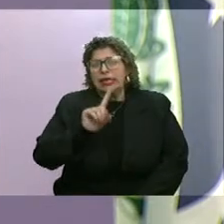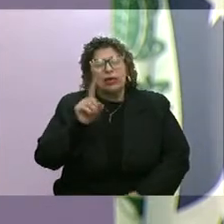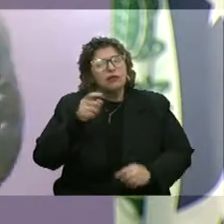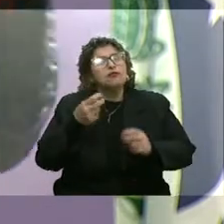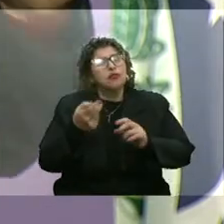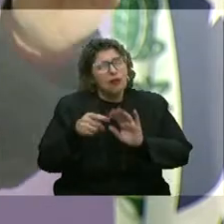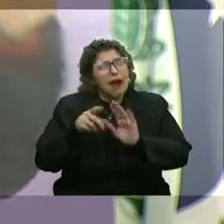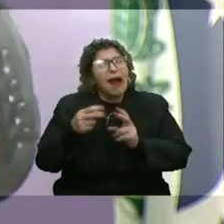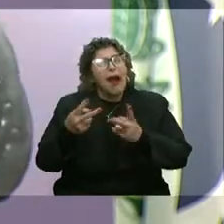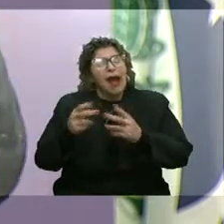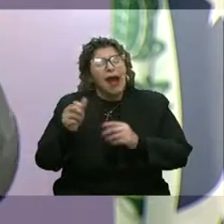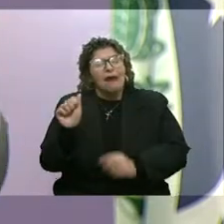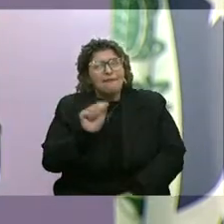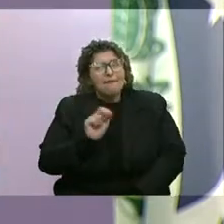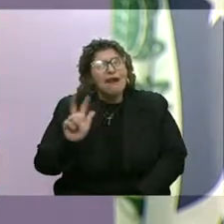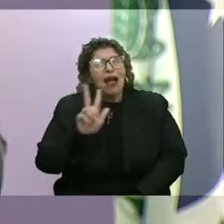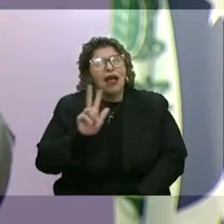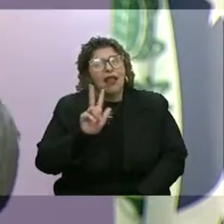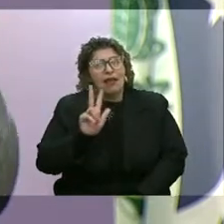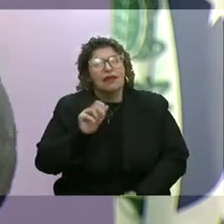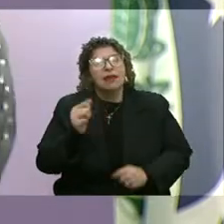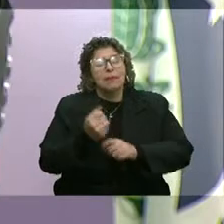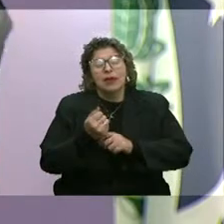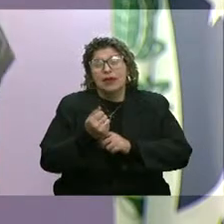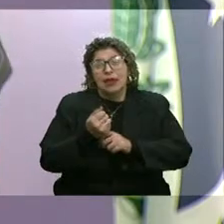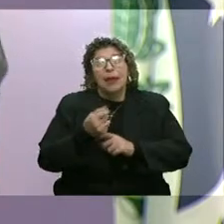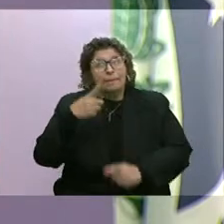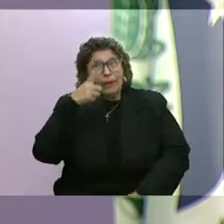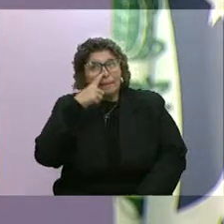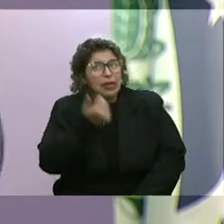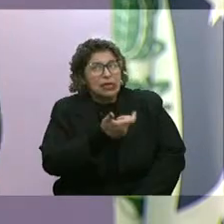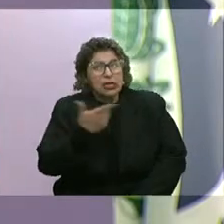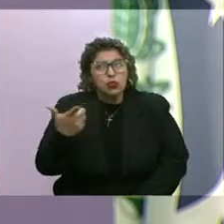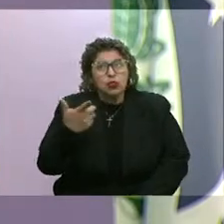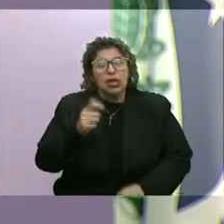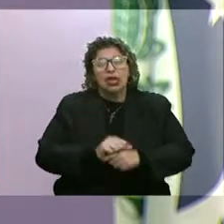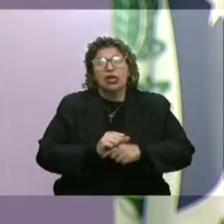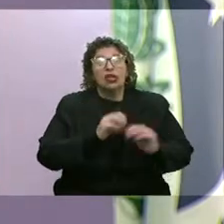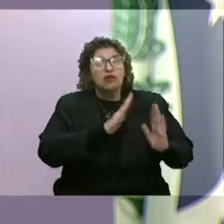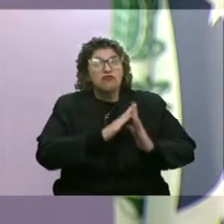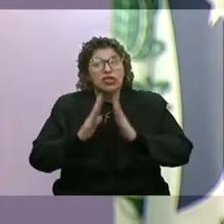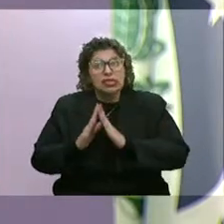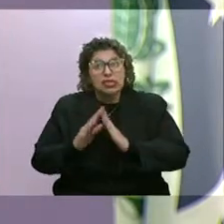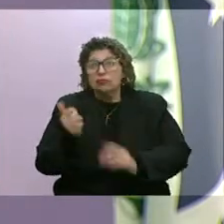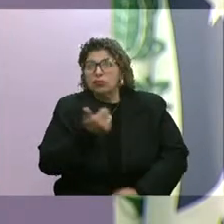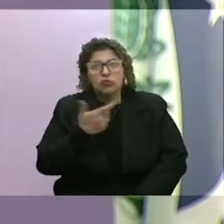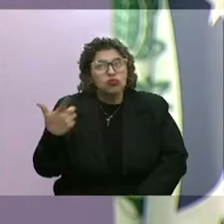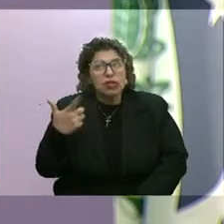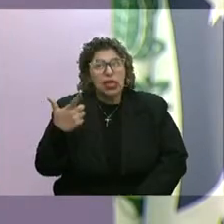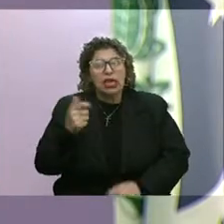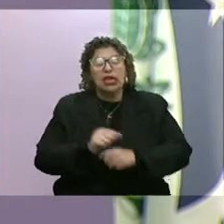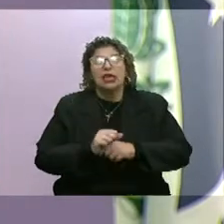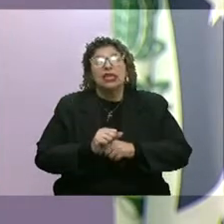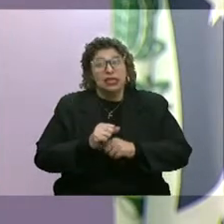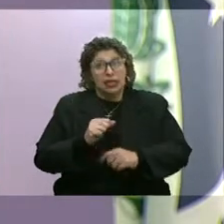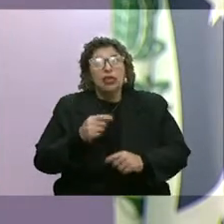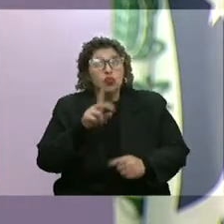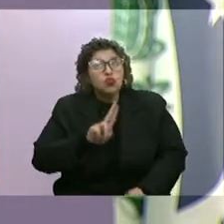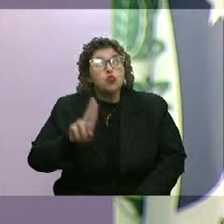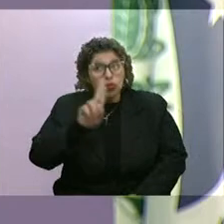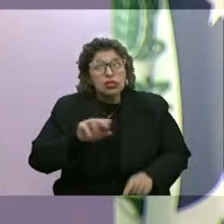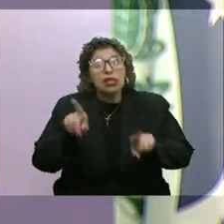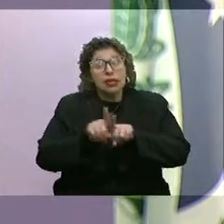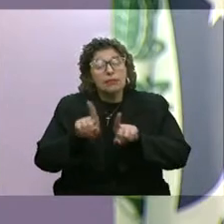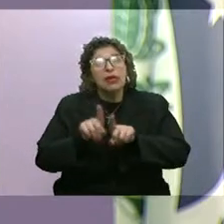avaliar, porque eu tenho a minha mãe que não tem, eu tenho minha empregada que não tem, eu tenho minha prima que não tem, eu tenho um vizinho que não... Ele sempre tem alguém que usa o SUS. Ele